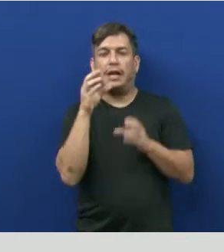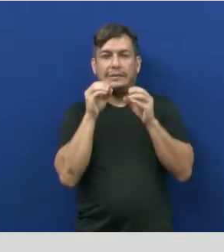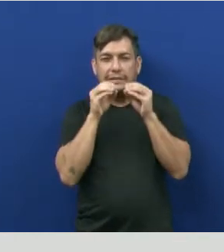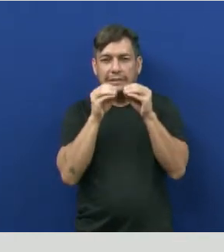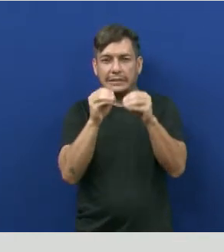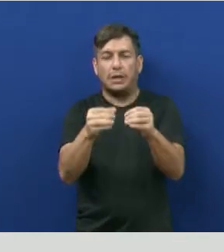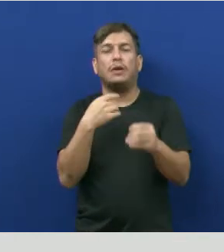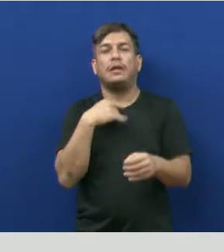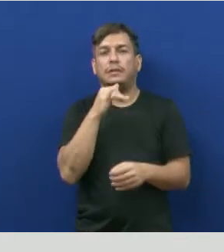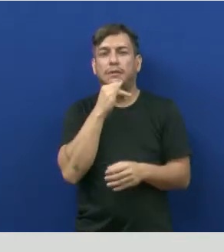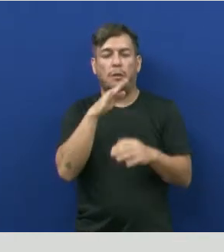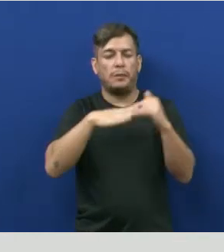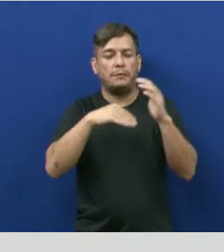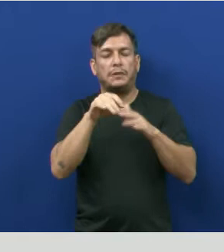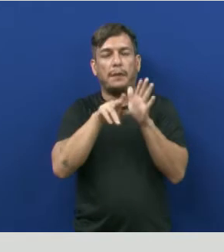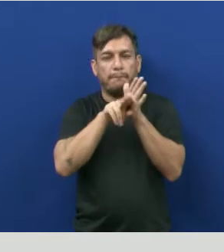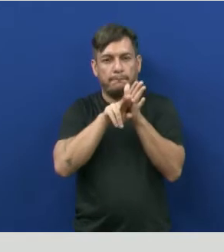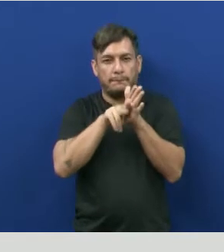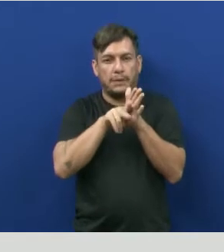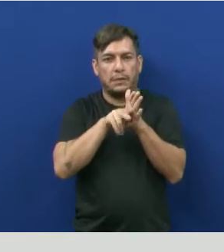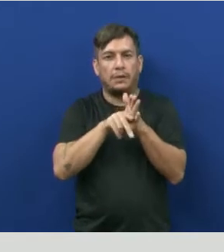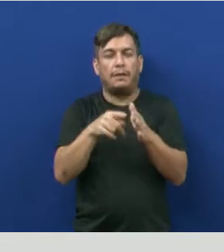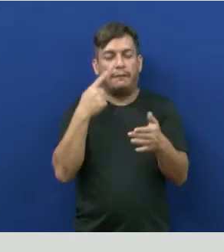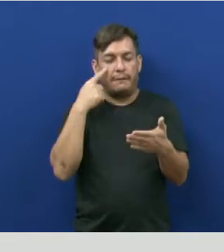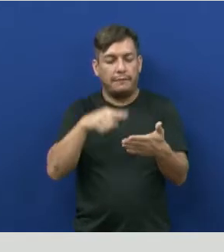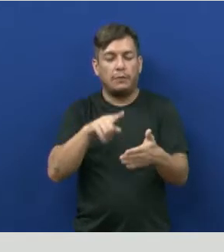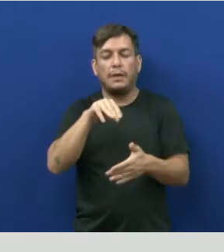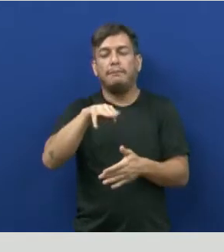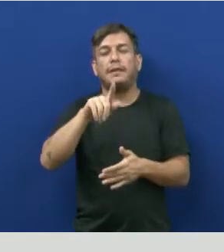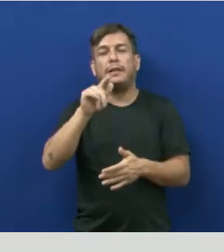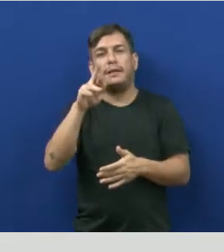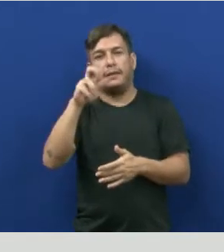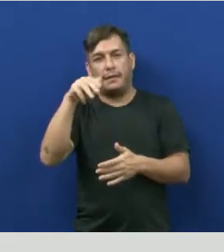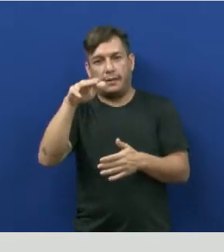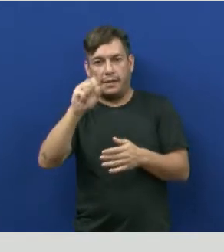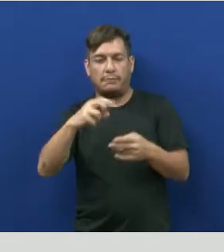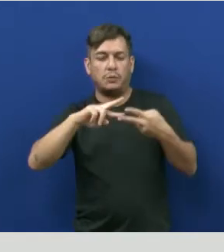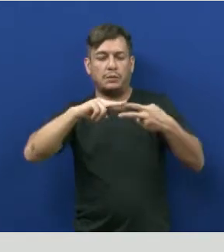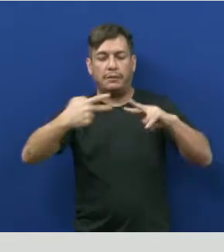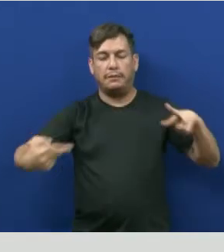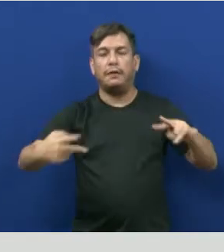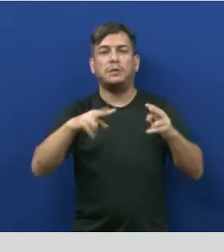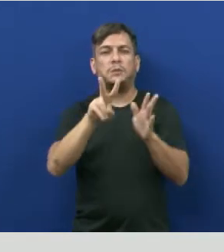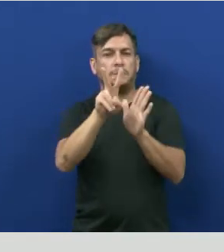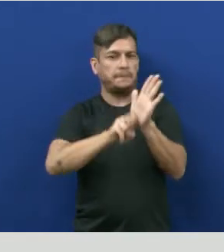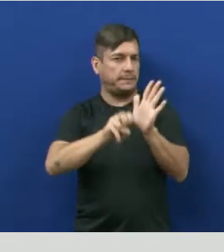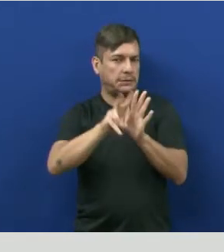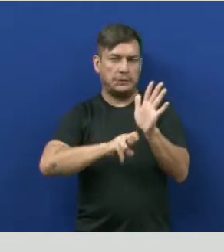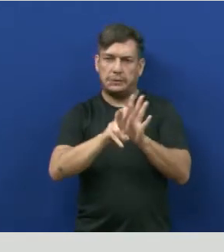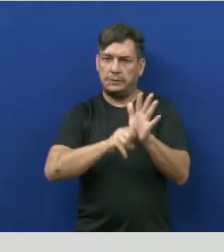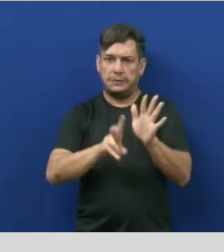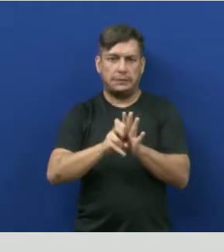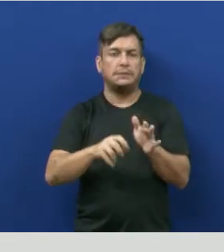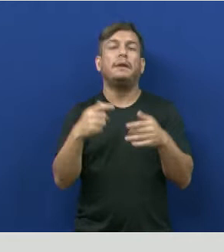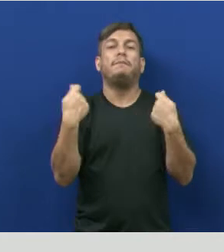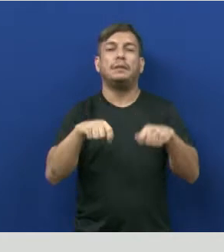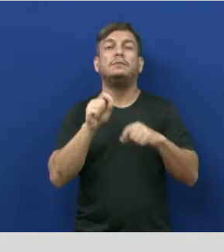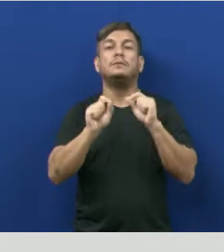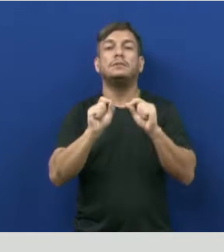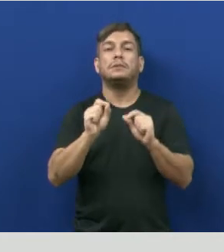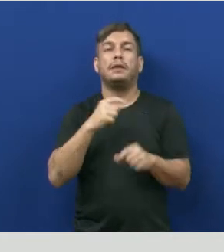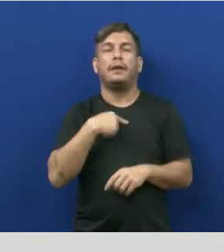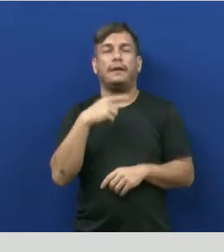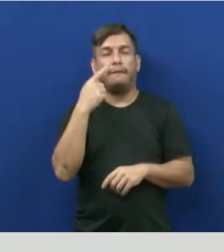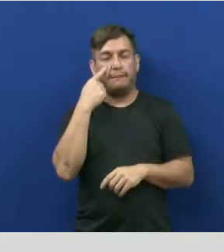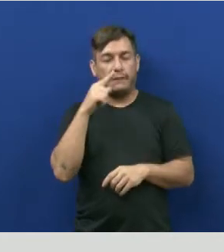lá no seu laboratório vai ver miligramas, o DNA de algum vírus, alguma coisa assim, então ele precisa trabalhar com números